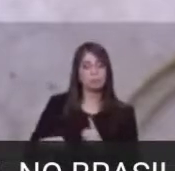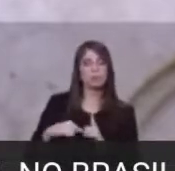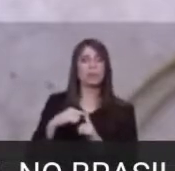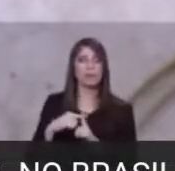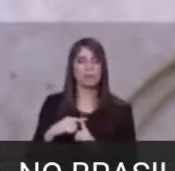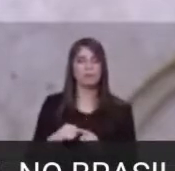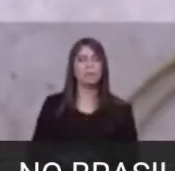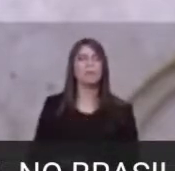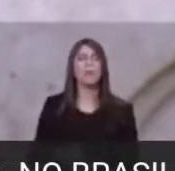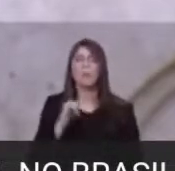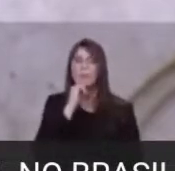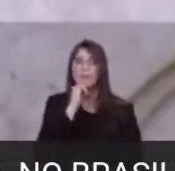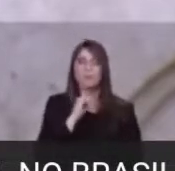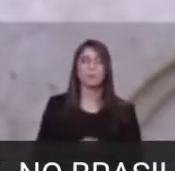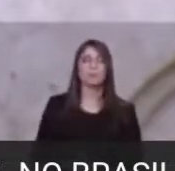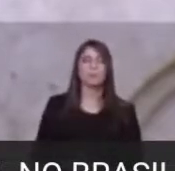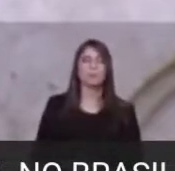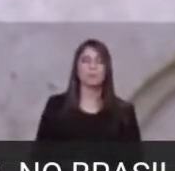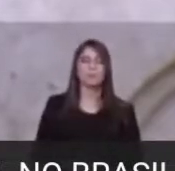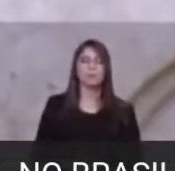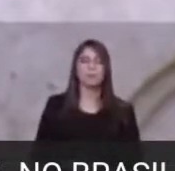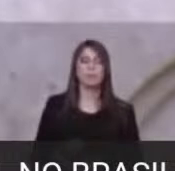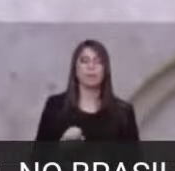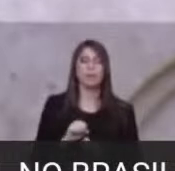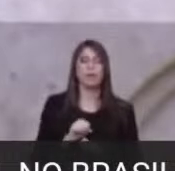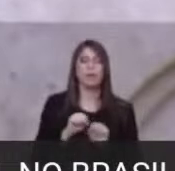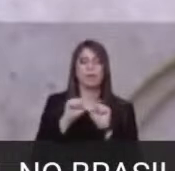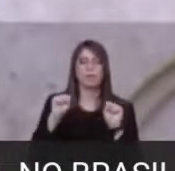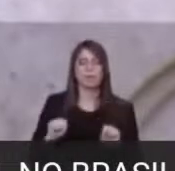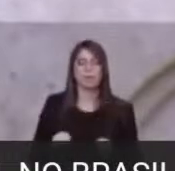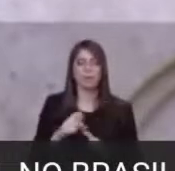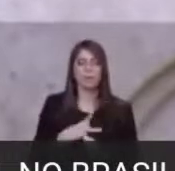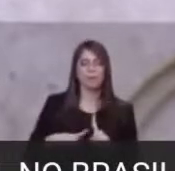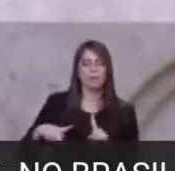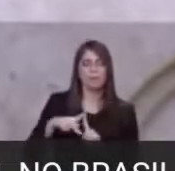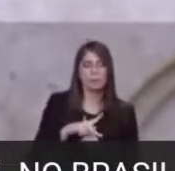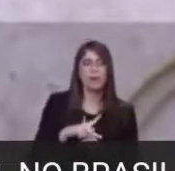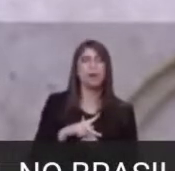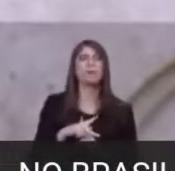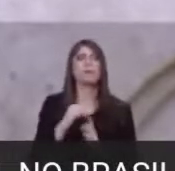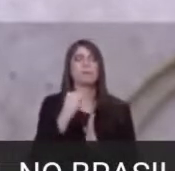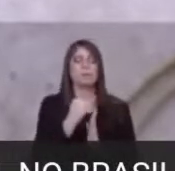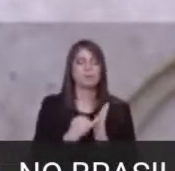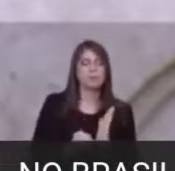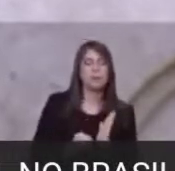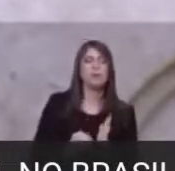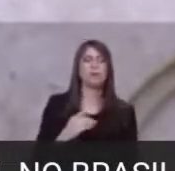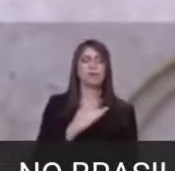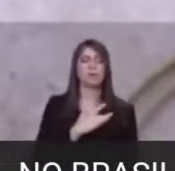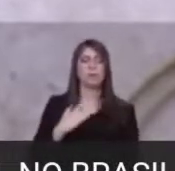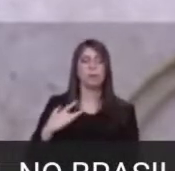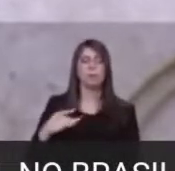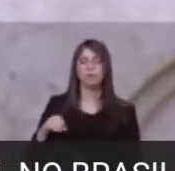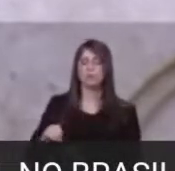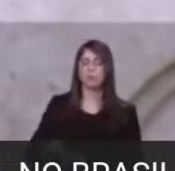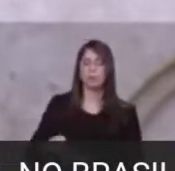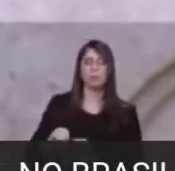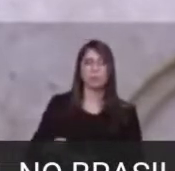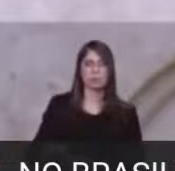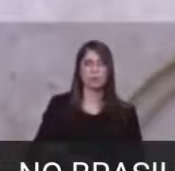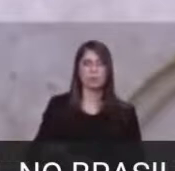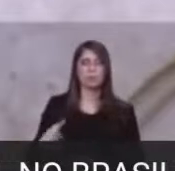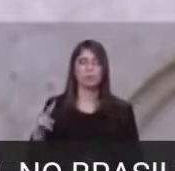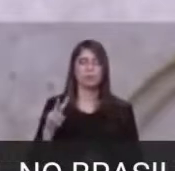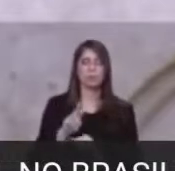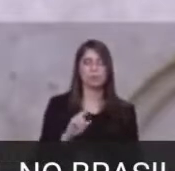a mais. Ela cuida por igual do sistema previdenciário, do sistema tributário, do sistema de saúde, do sistema de educação, do sistema